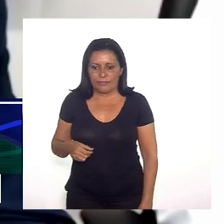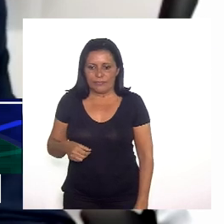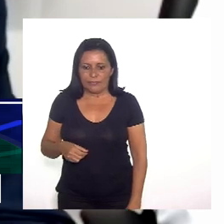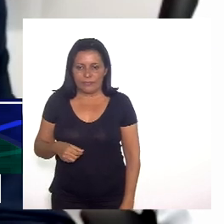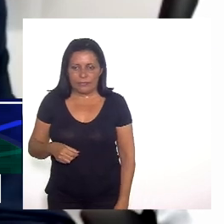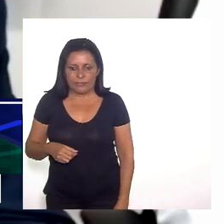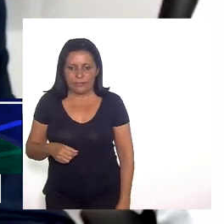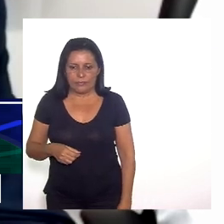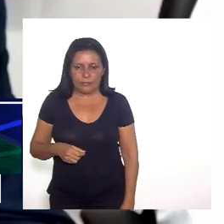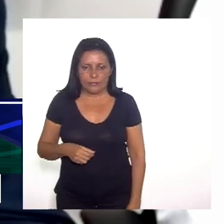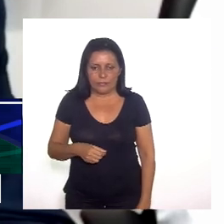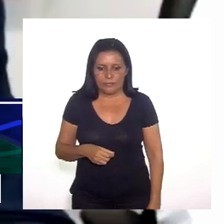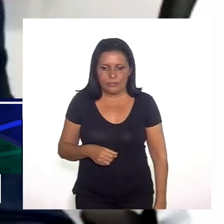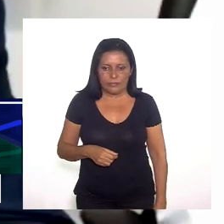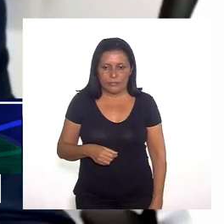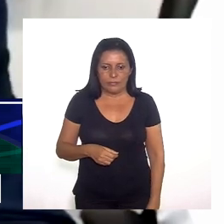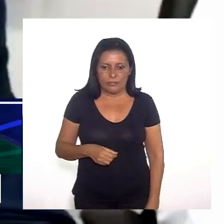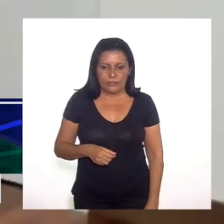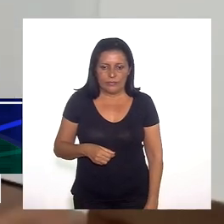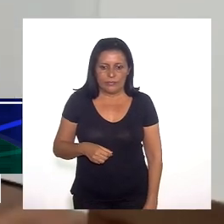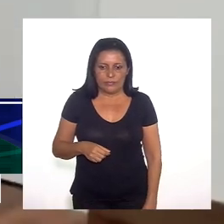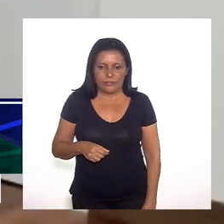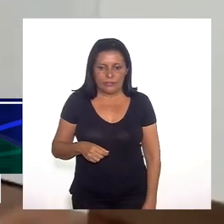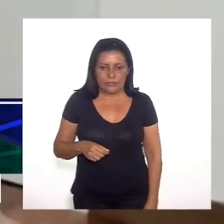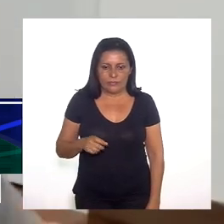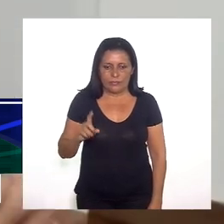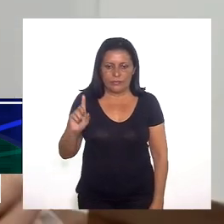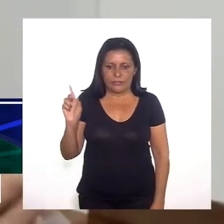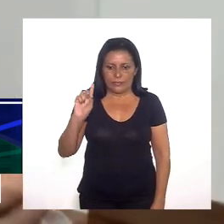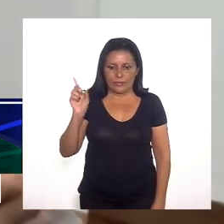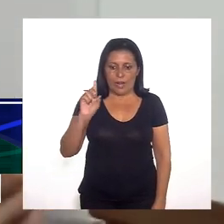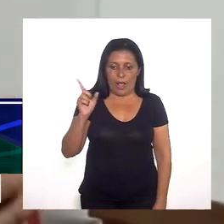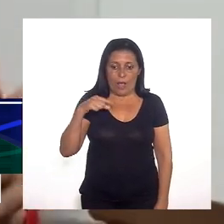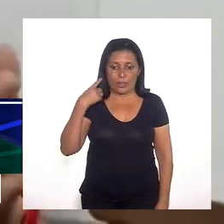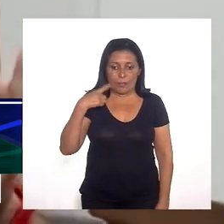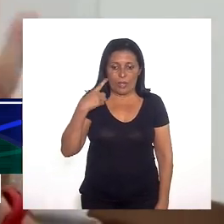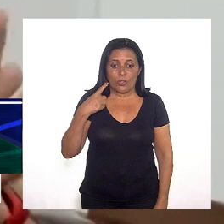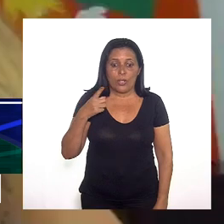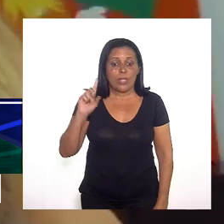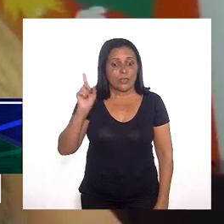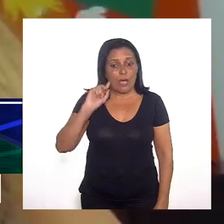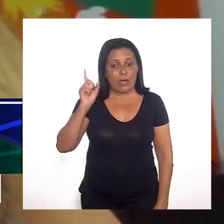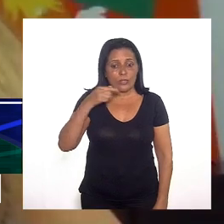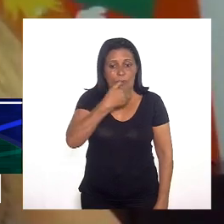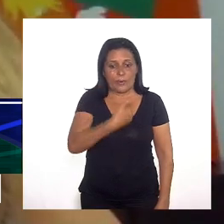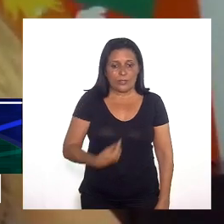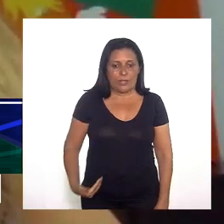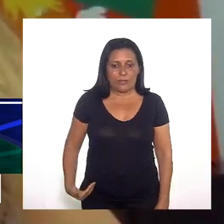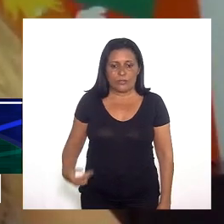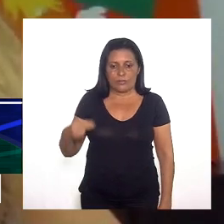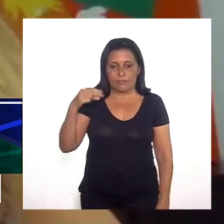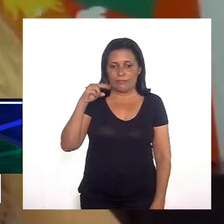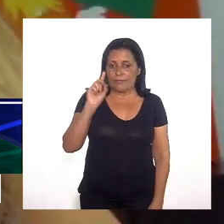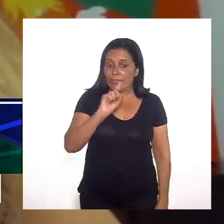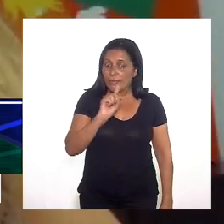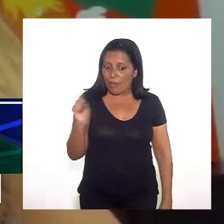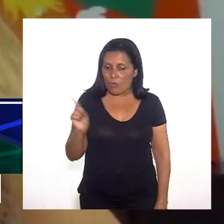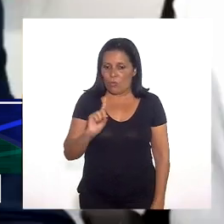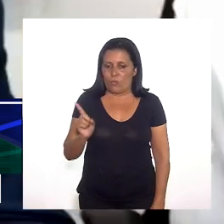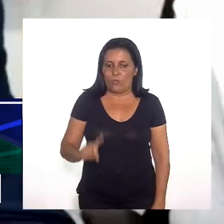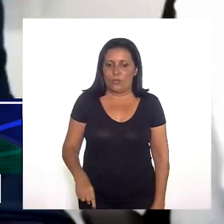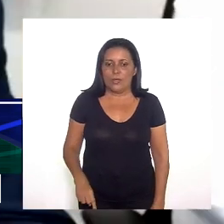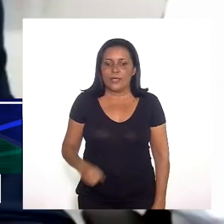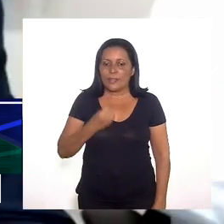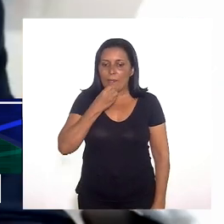Acabou de votar contrário. Não, deputada Adriana. Não, abstenção. Não, senhor presidente. Não. Tá